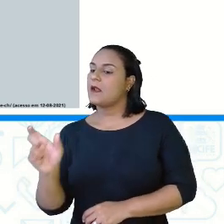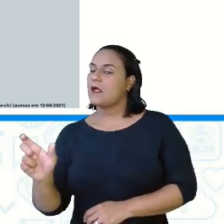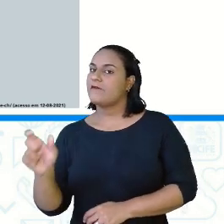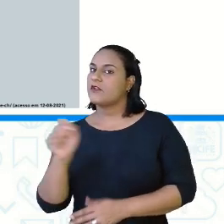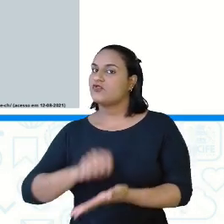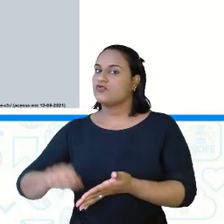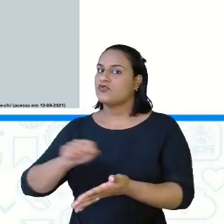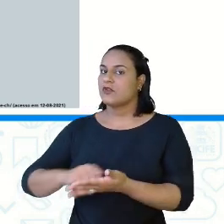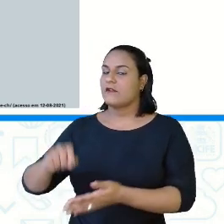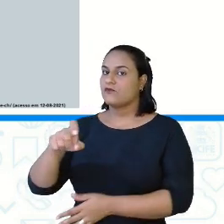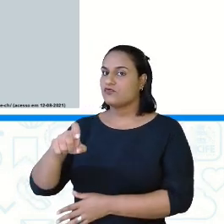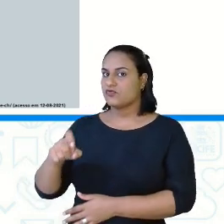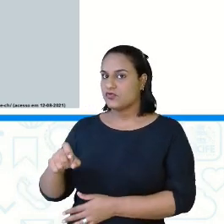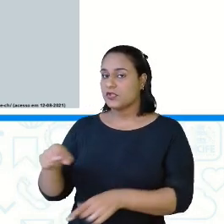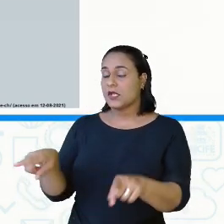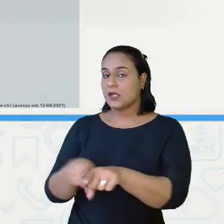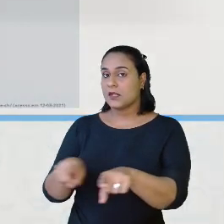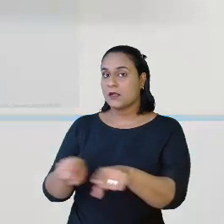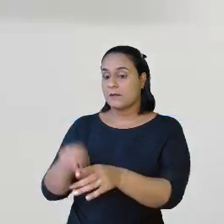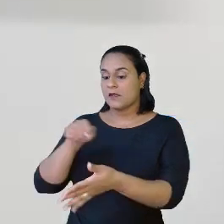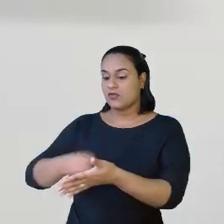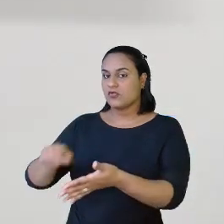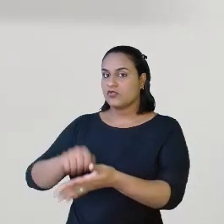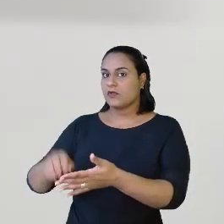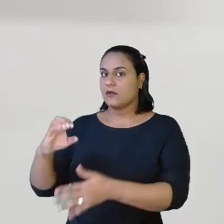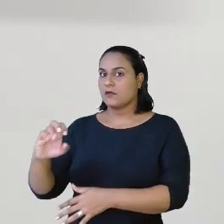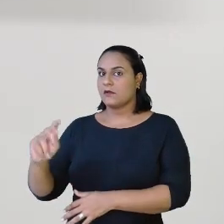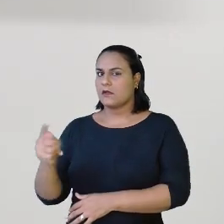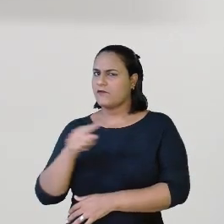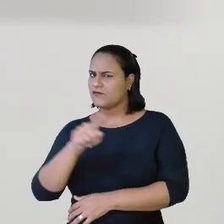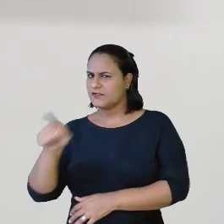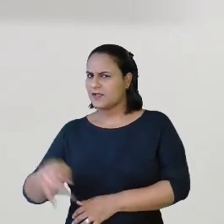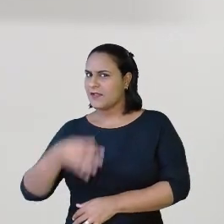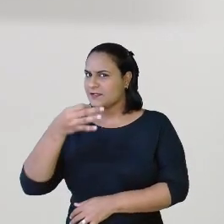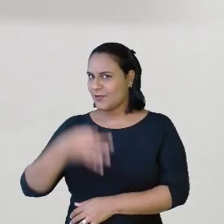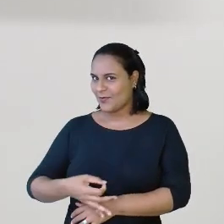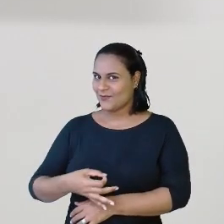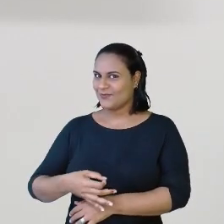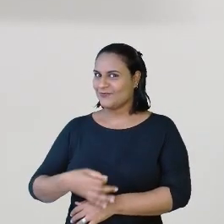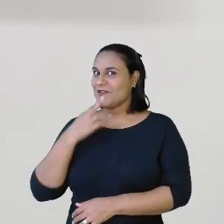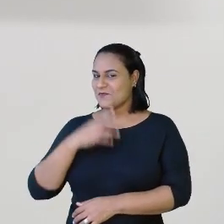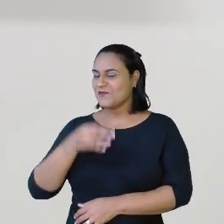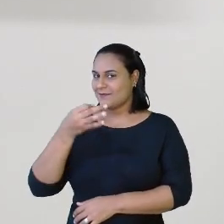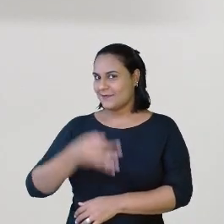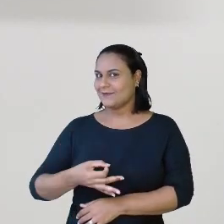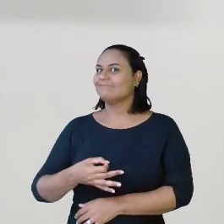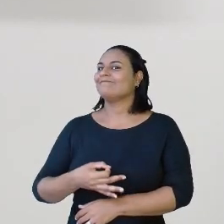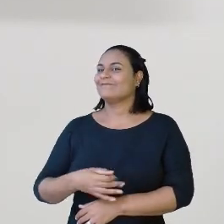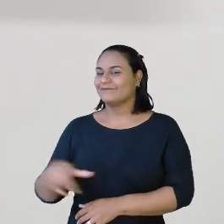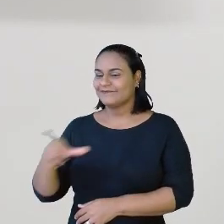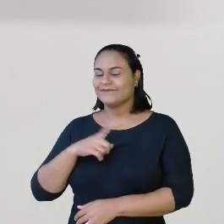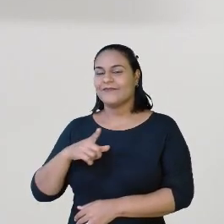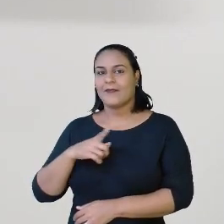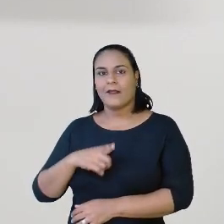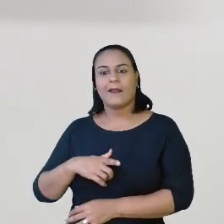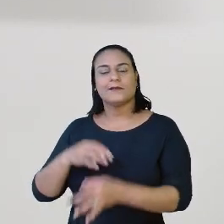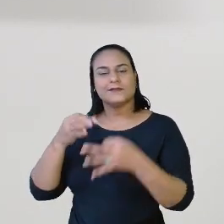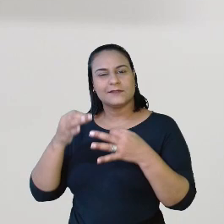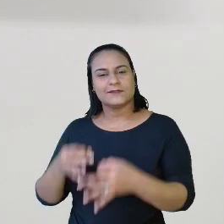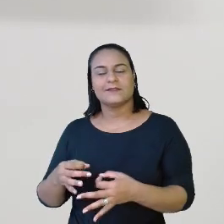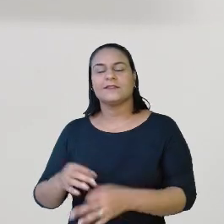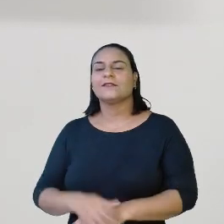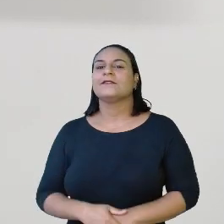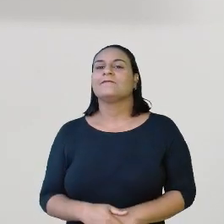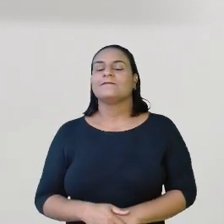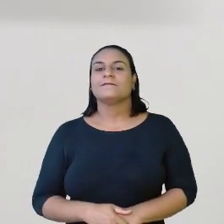vocês acertaram aí em casa quais eram as com X e quais eram as palavras com CH? Eu tenho certeza que sim, depois de que a gente